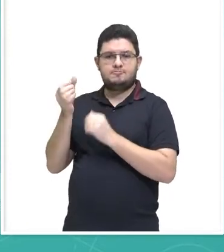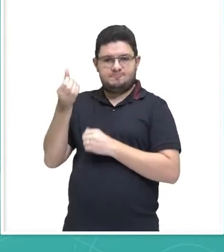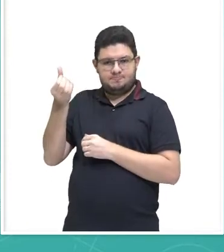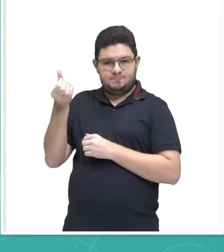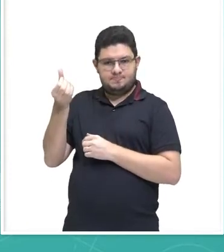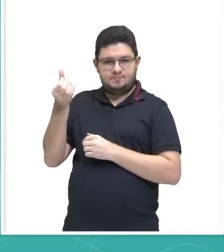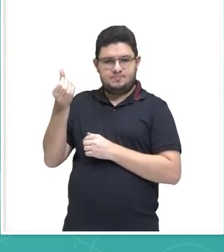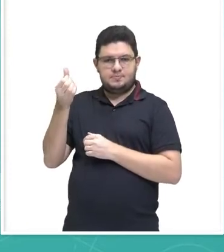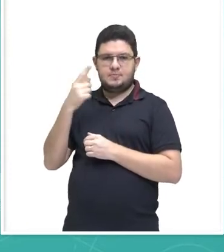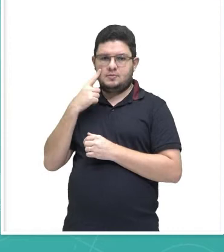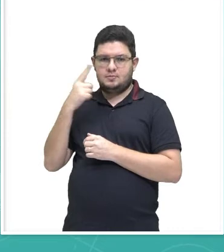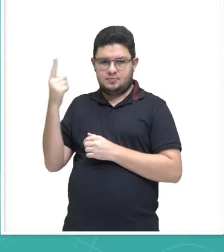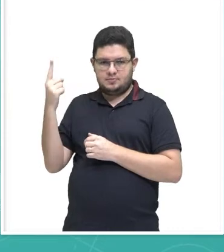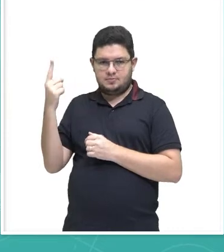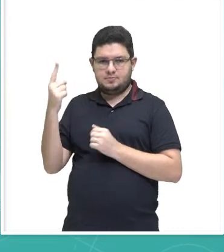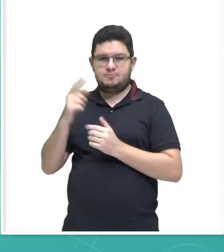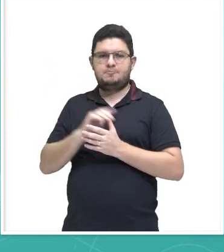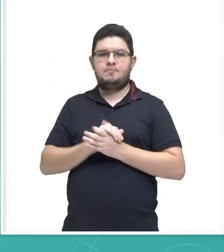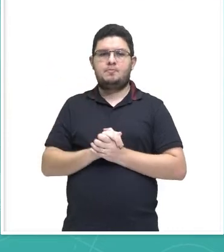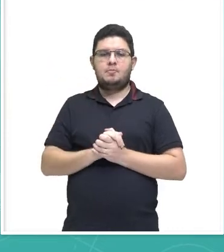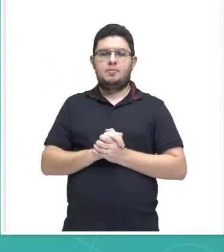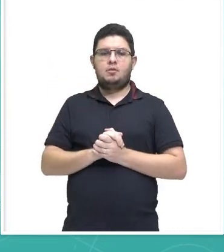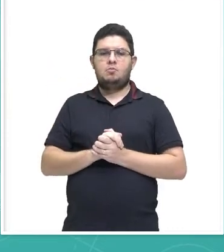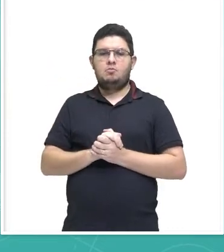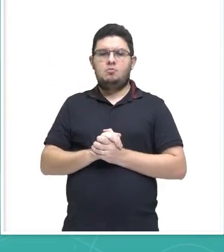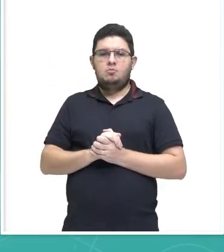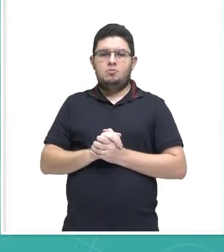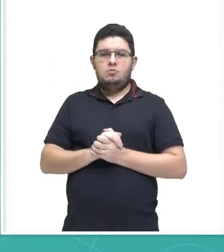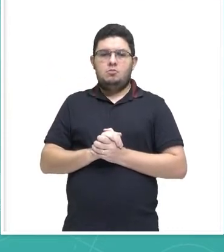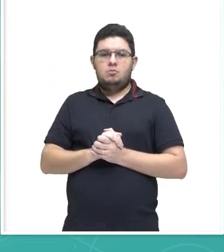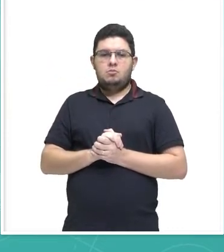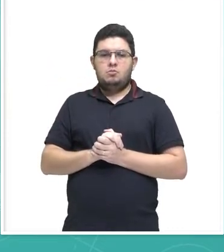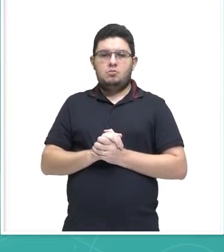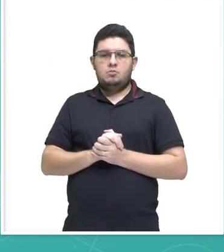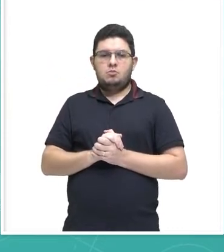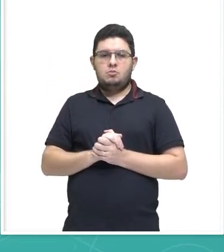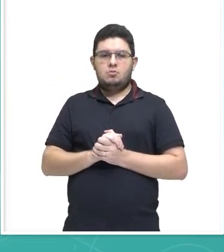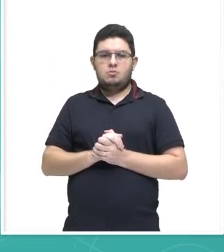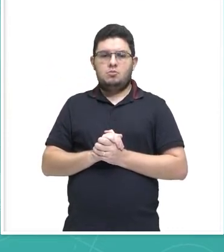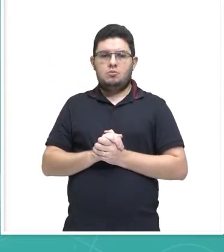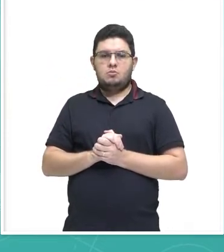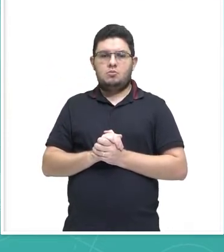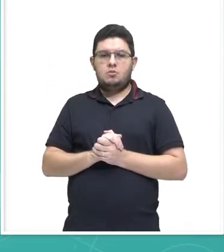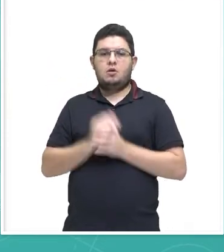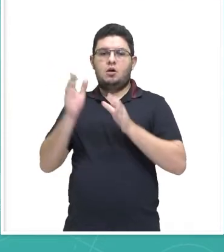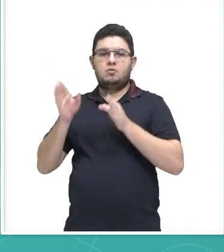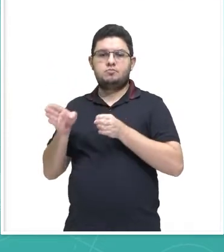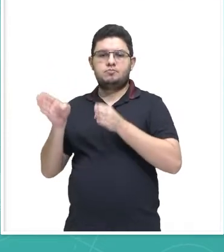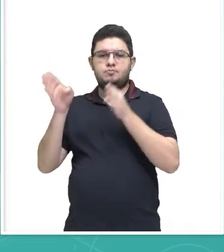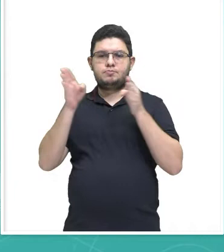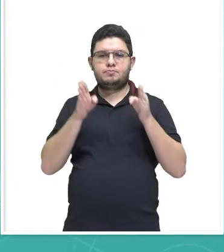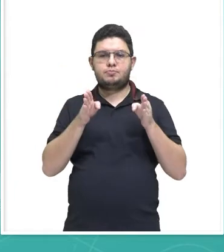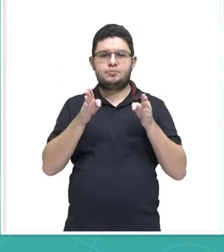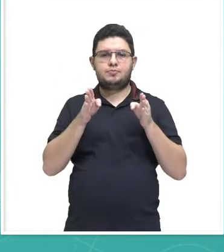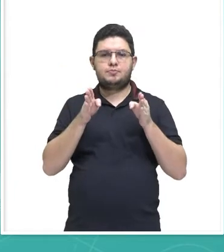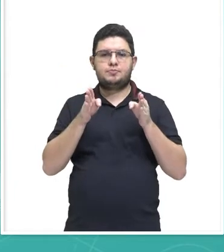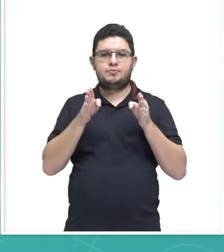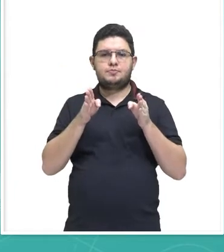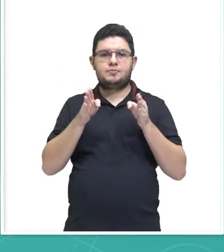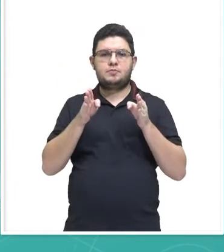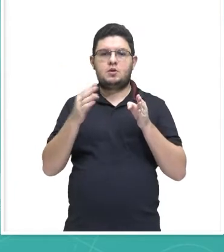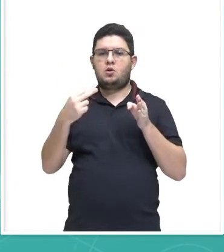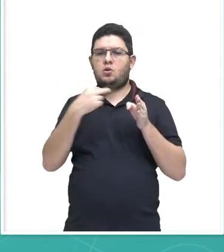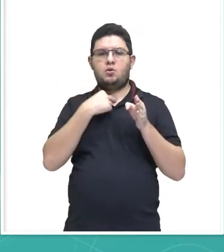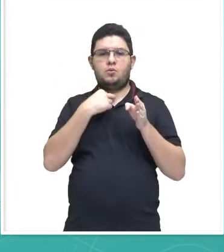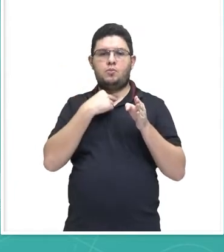Pronto. Bom, passando um pouco, nós vamos para aqui para outra. Opa, mas ó, não